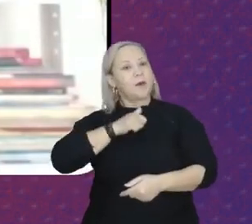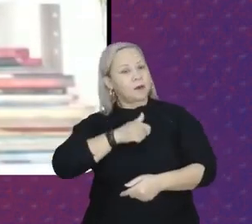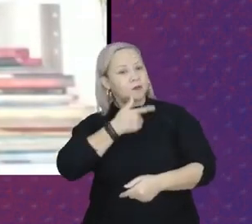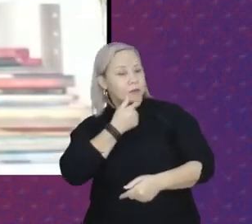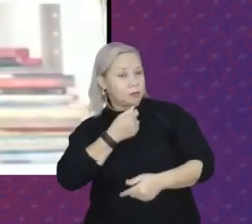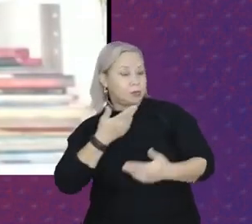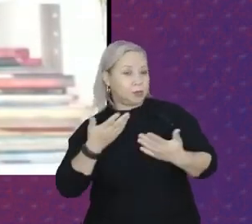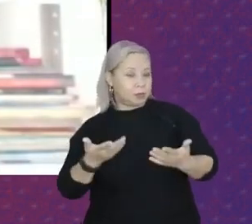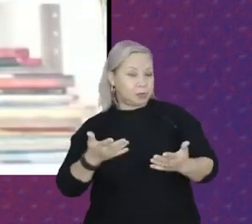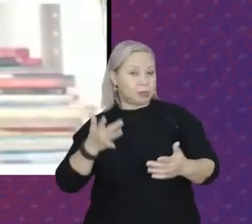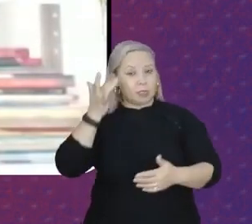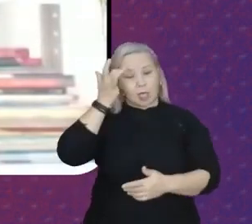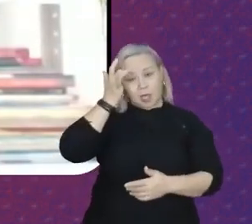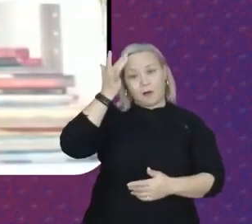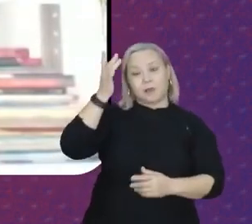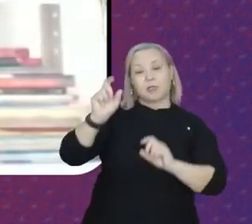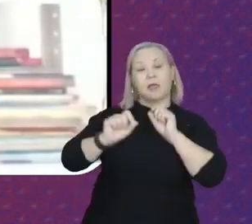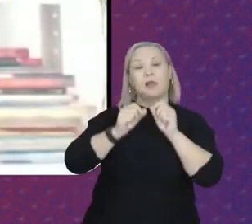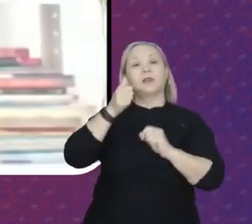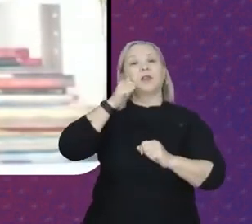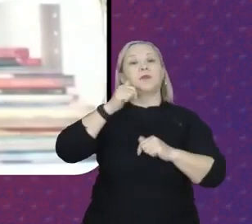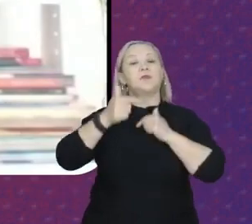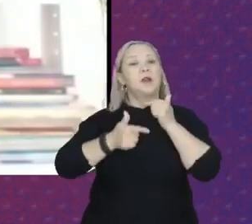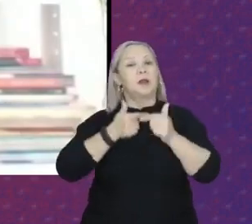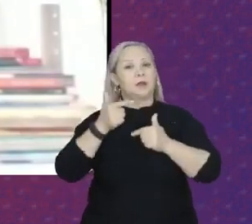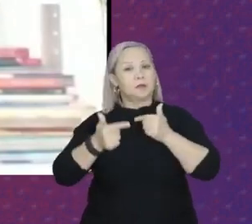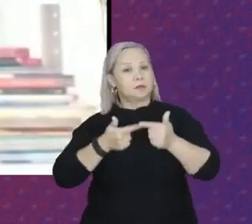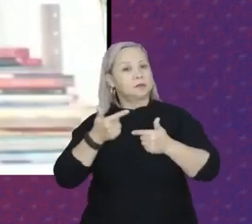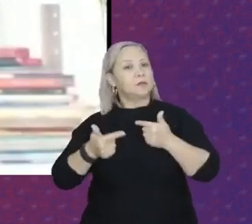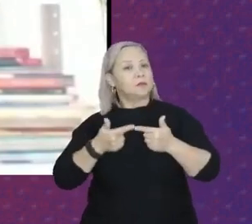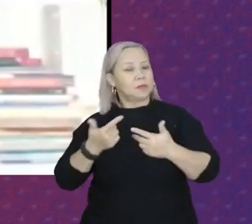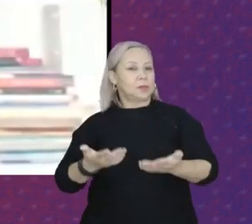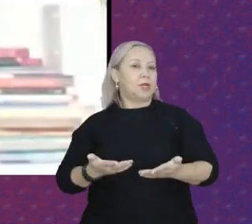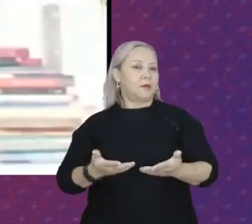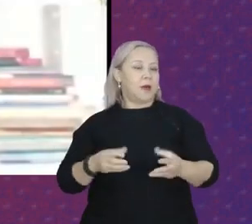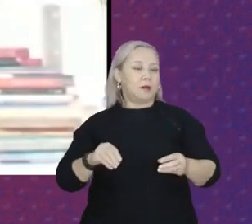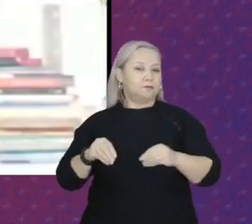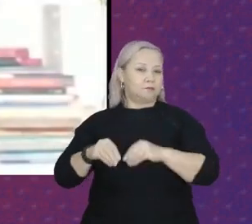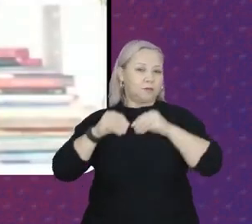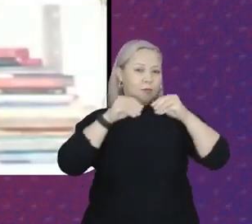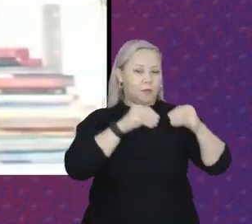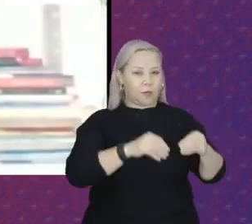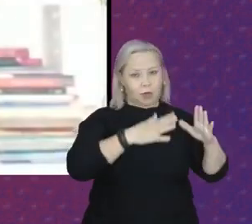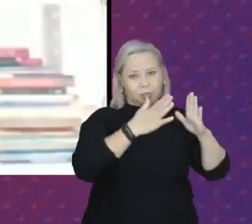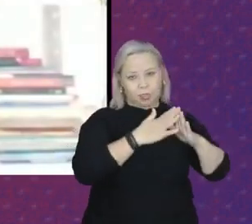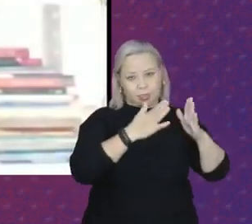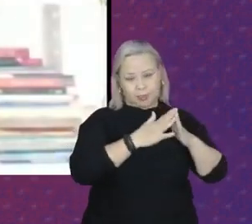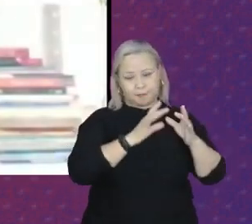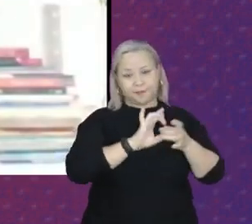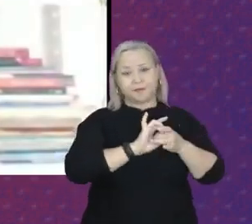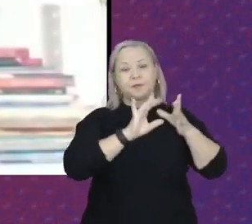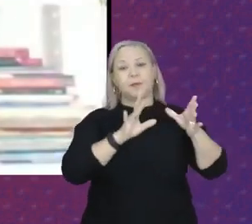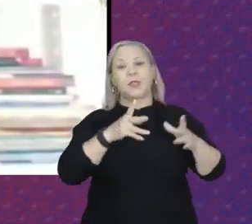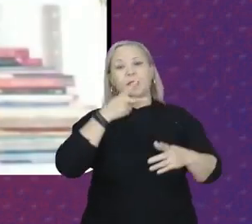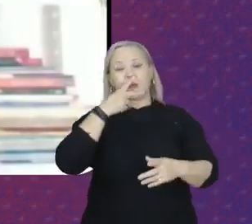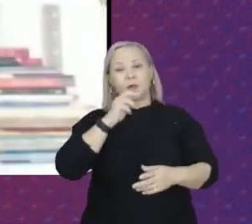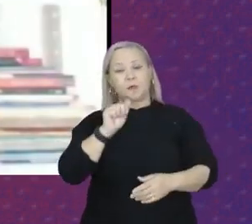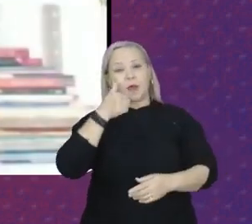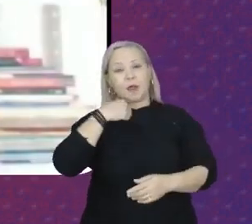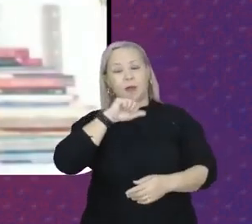mulheres, facilitando que mulheres trabalhem fora de casa. Ao permitir que os pais